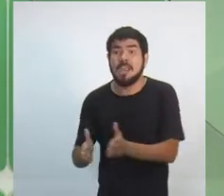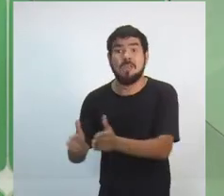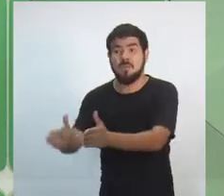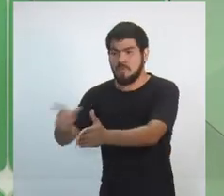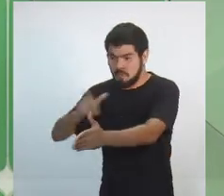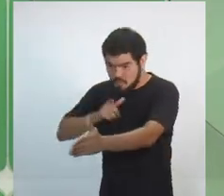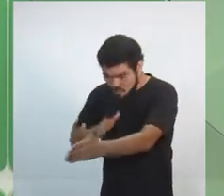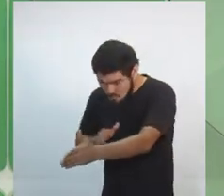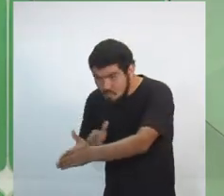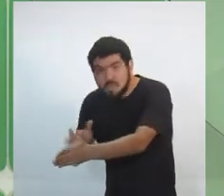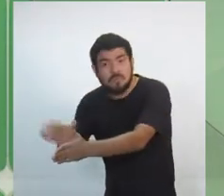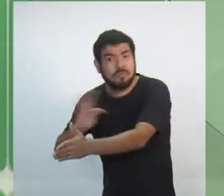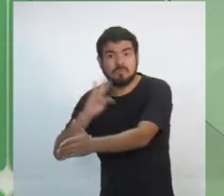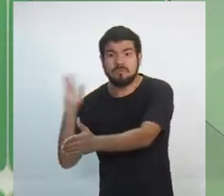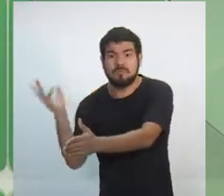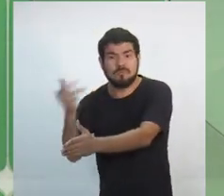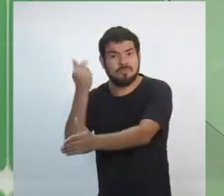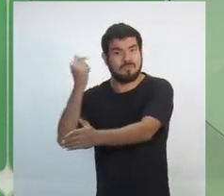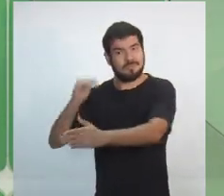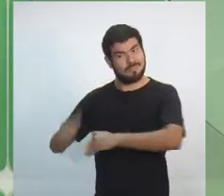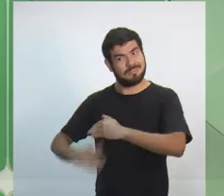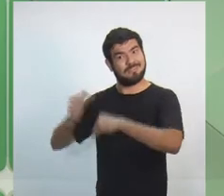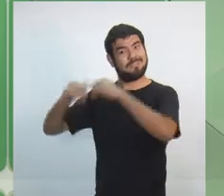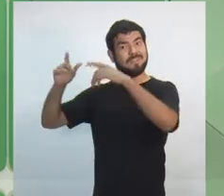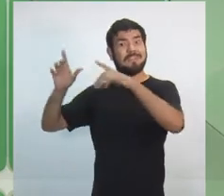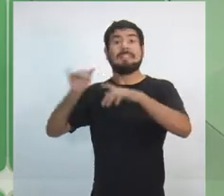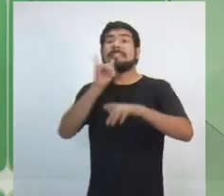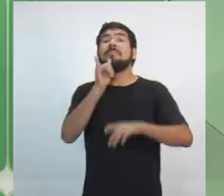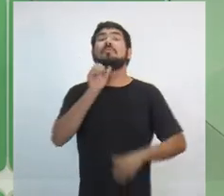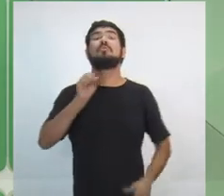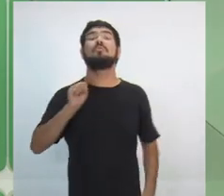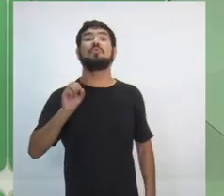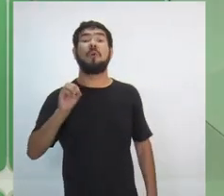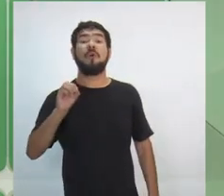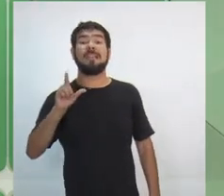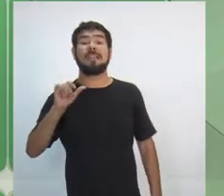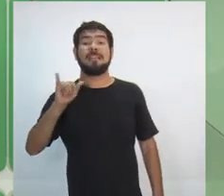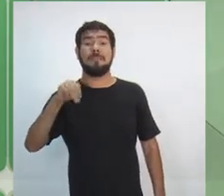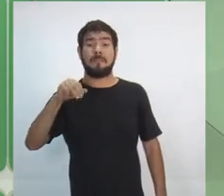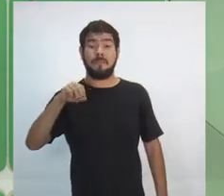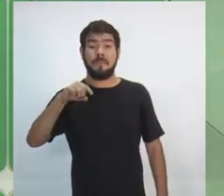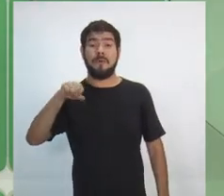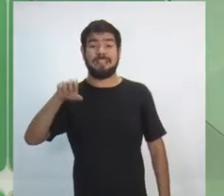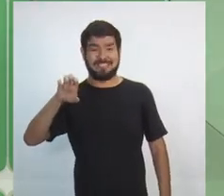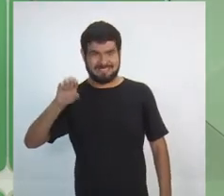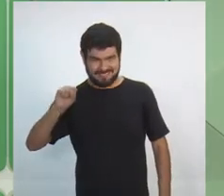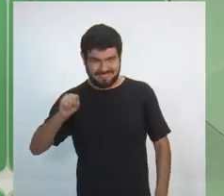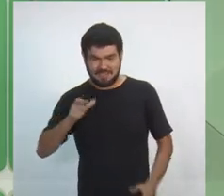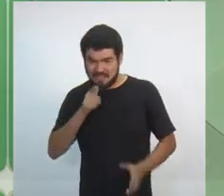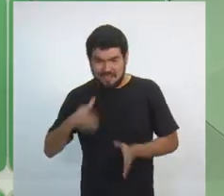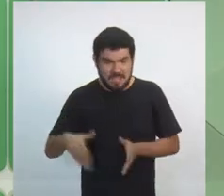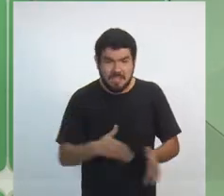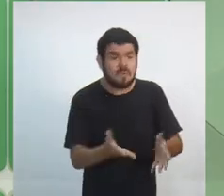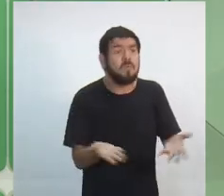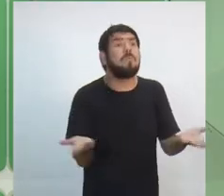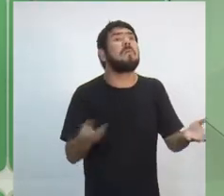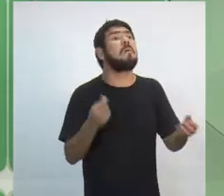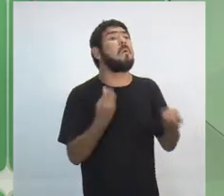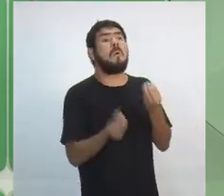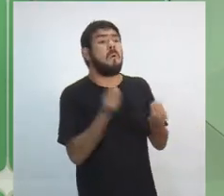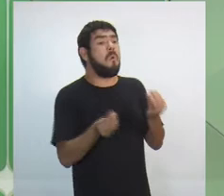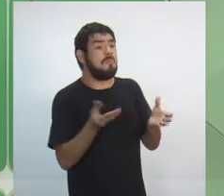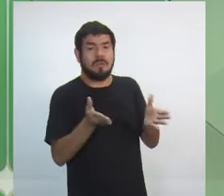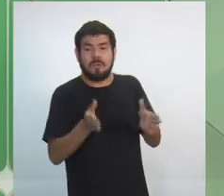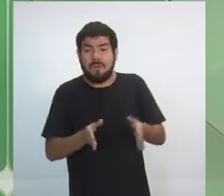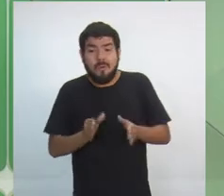sobre desenvolvimento na nossa região. Pega o Rio Solimões, qual é a potencialidade do Rio Solimões? Pega o Purus, que há